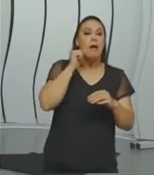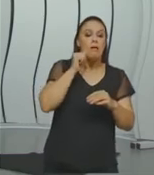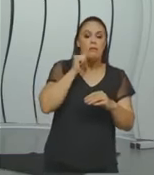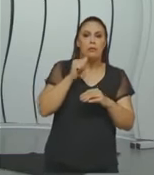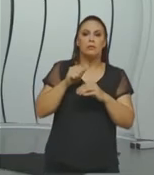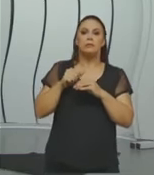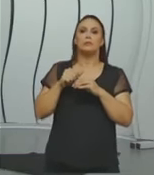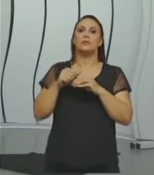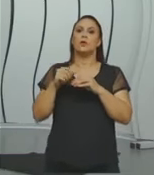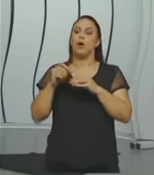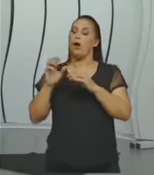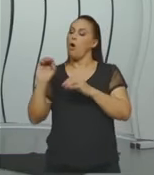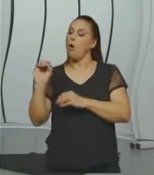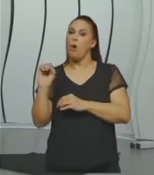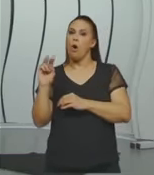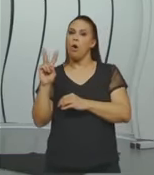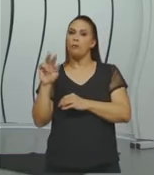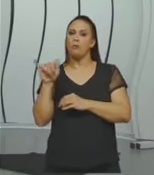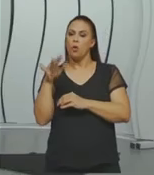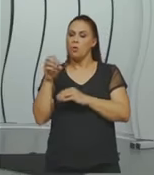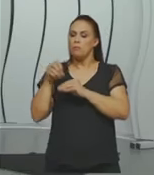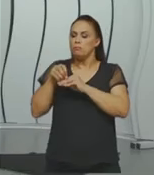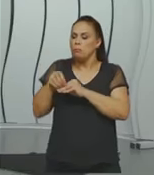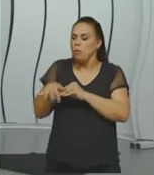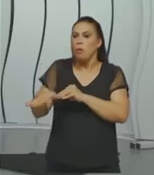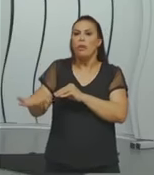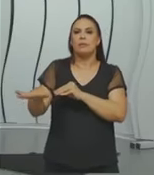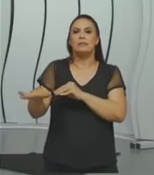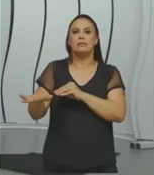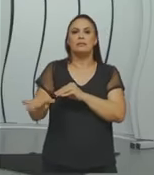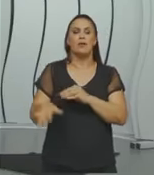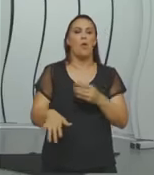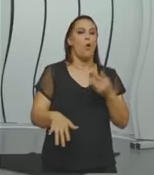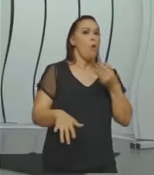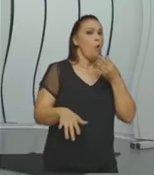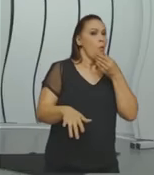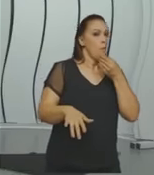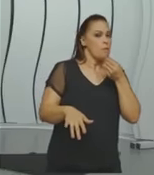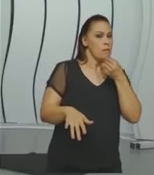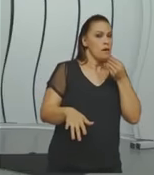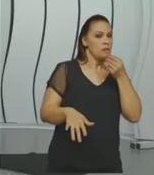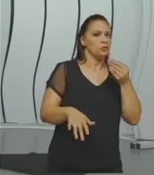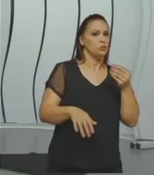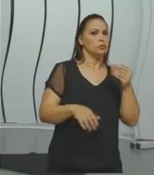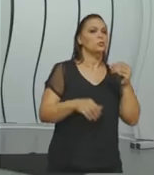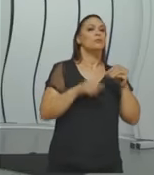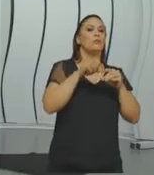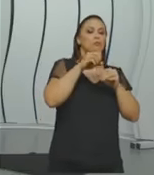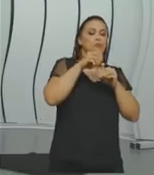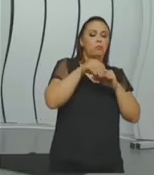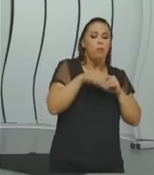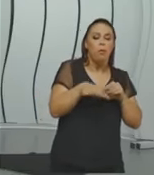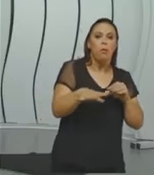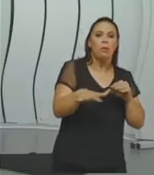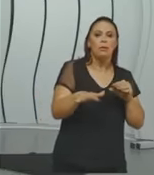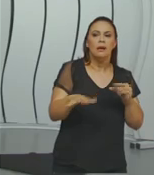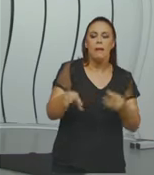água. Feito isso, vai então formar-se essas estruturas embrionárias que vão nutrir esse